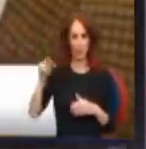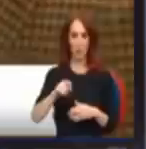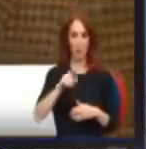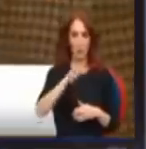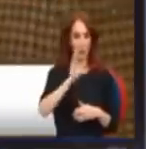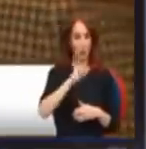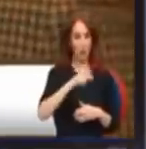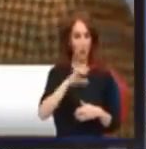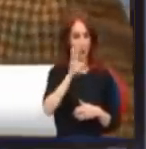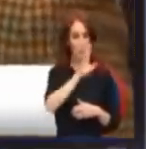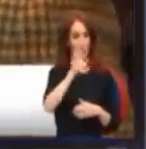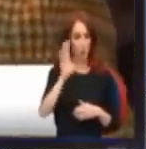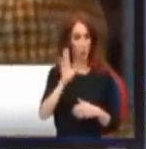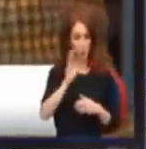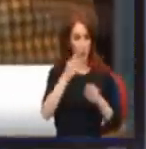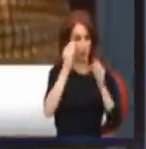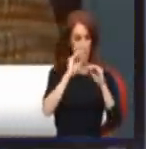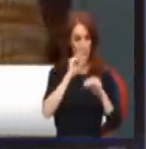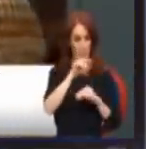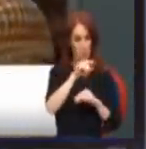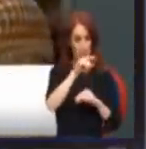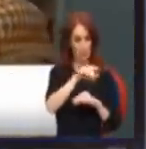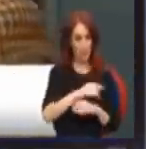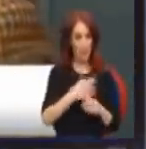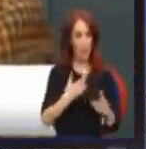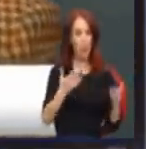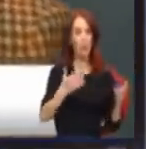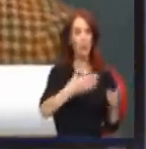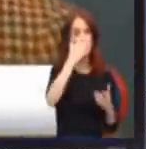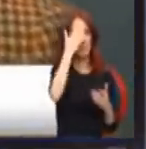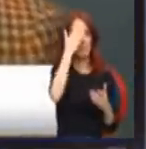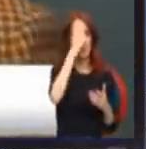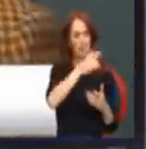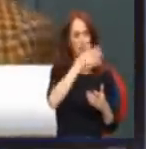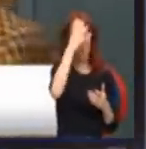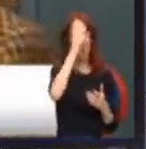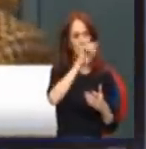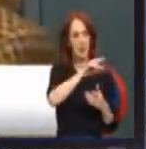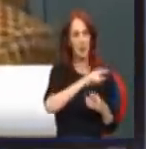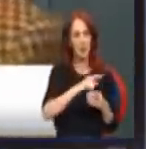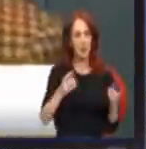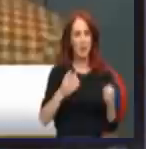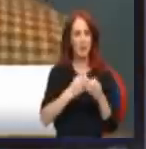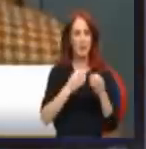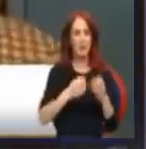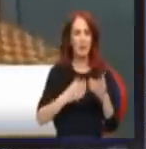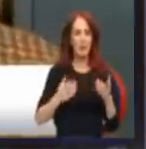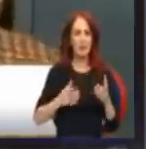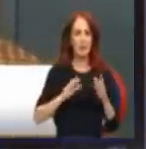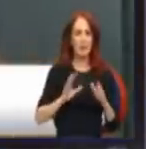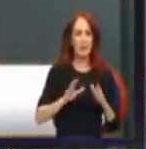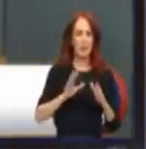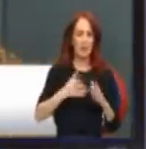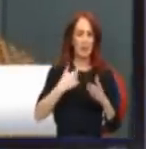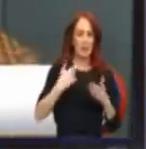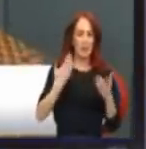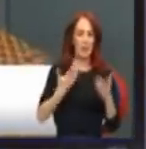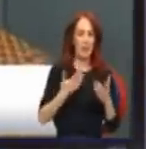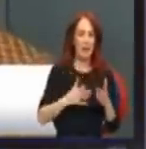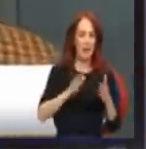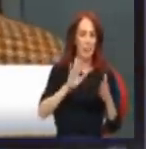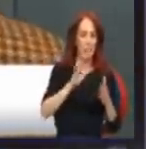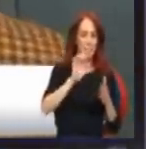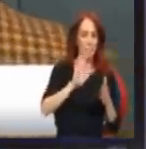Costa. O que é que te pareceu este jogo? E as duas caras, como falava ali um adepto, as duas caras do Flamengo no primeiro tempo e depois no segundo